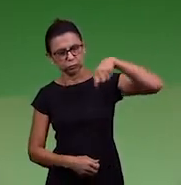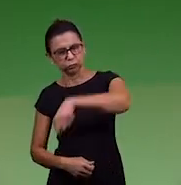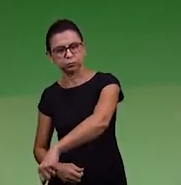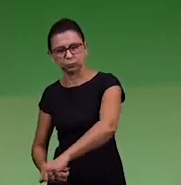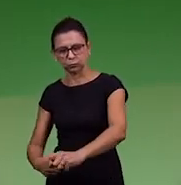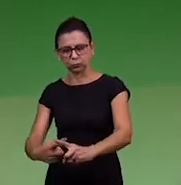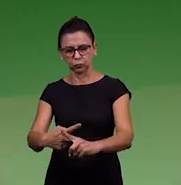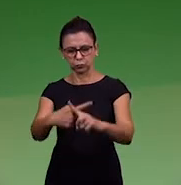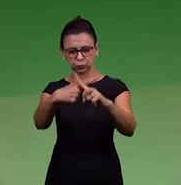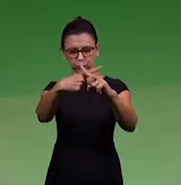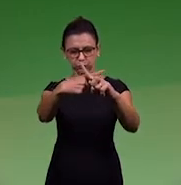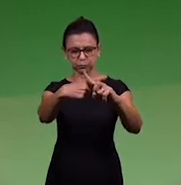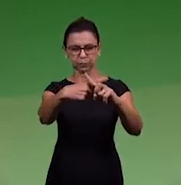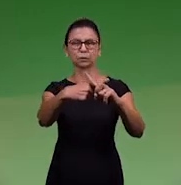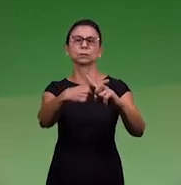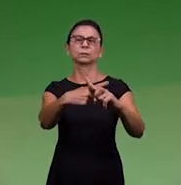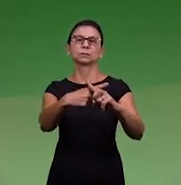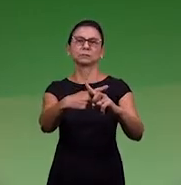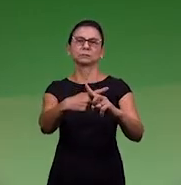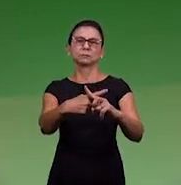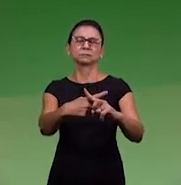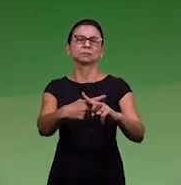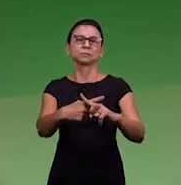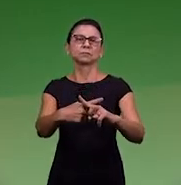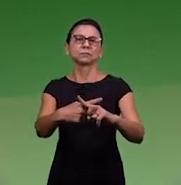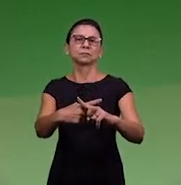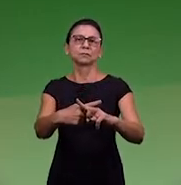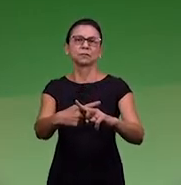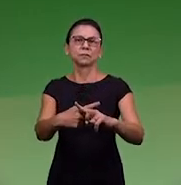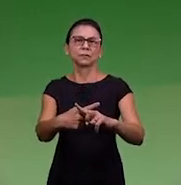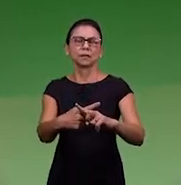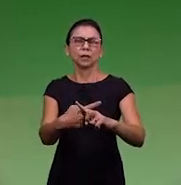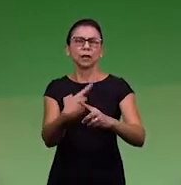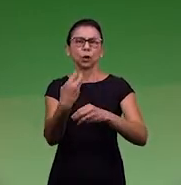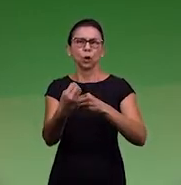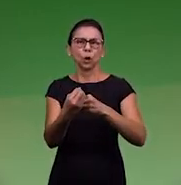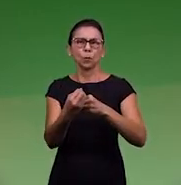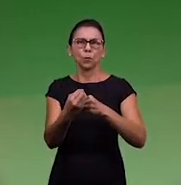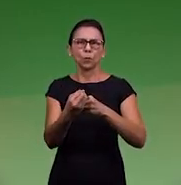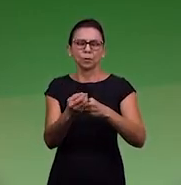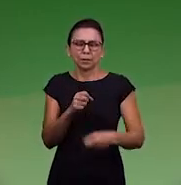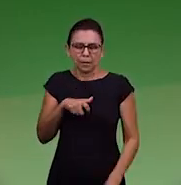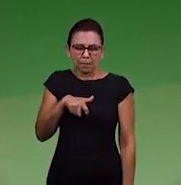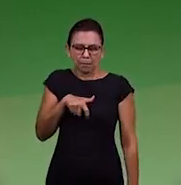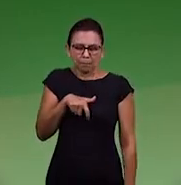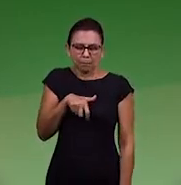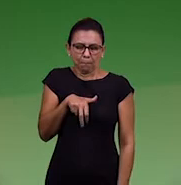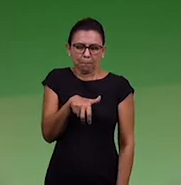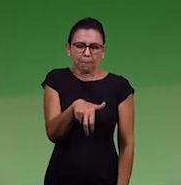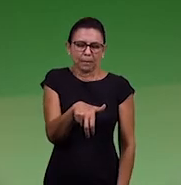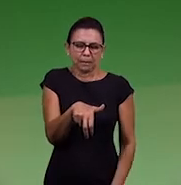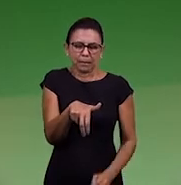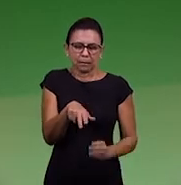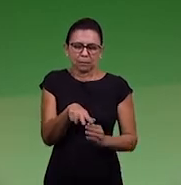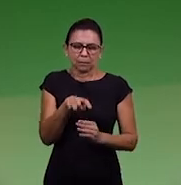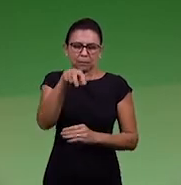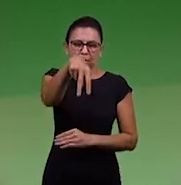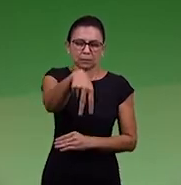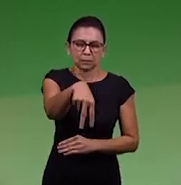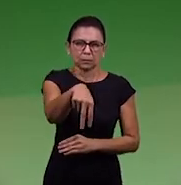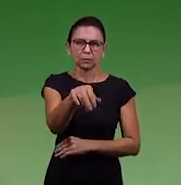é necessário que o homem passe por esta espada, por esse caminho, para voltar ao Éden. E como você colocou